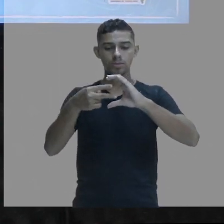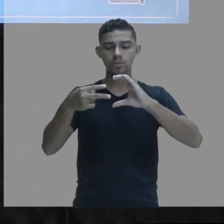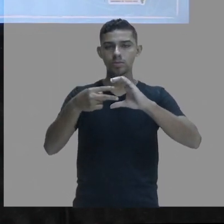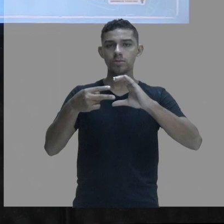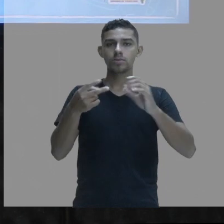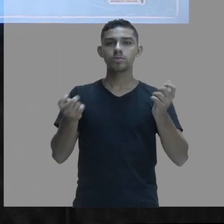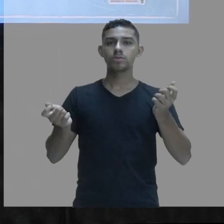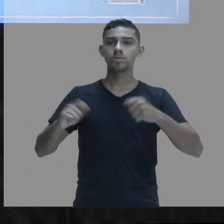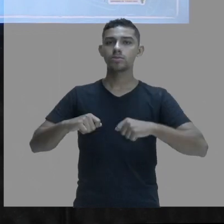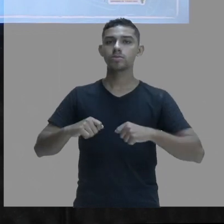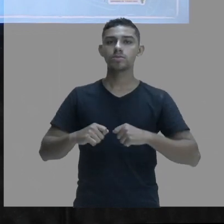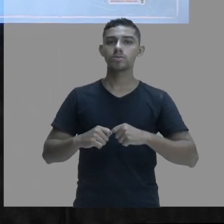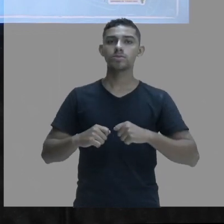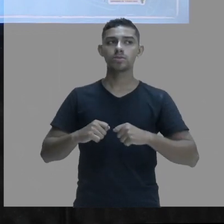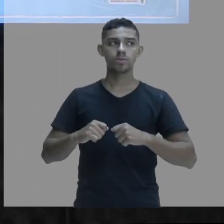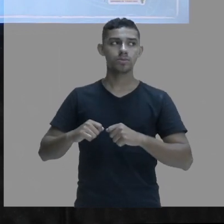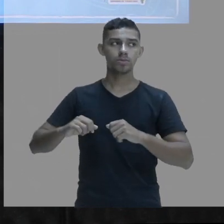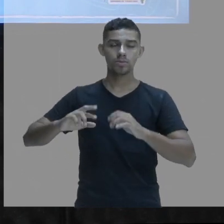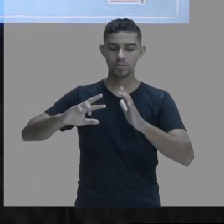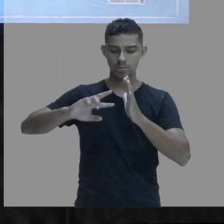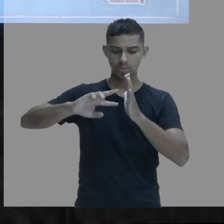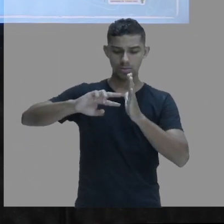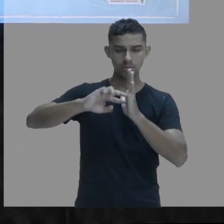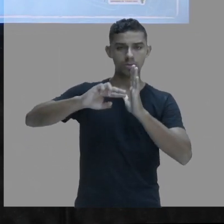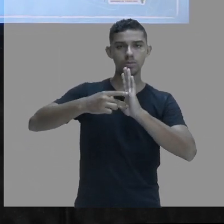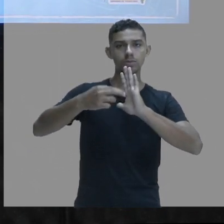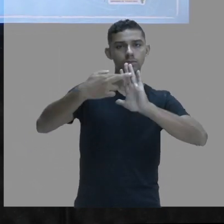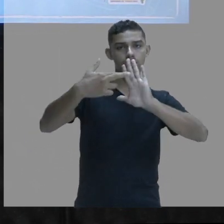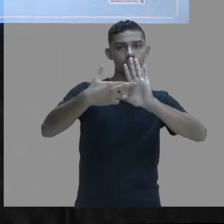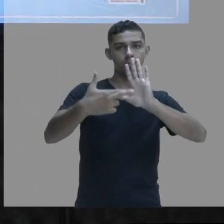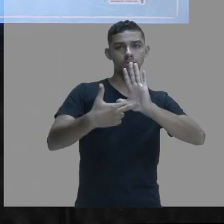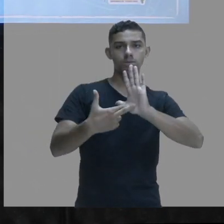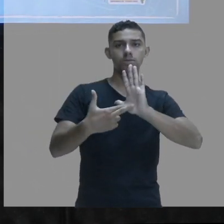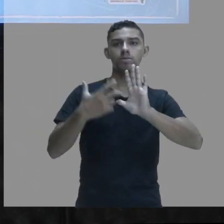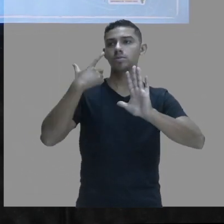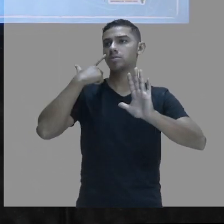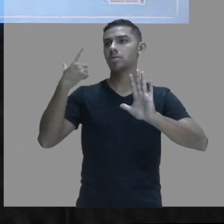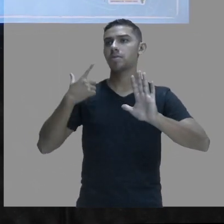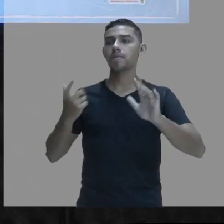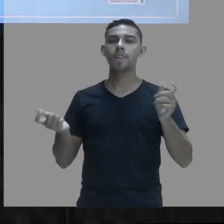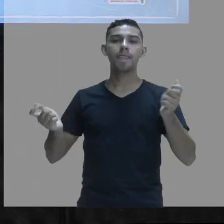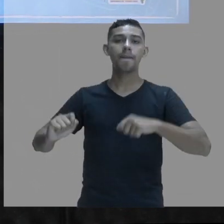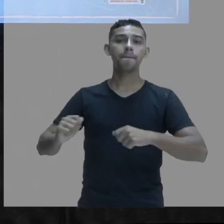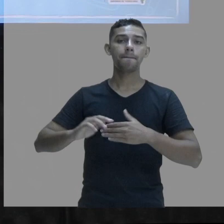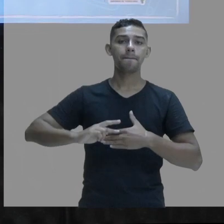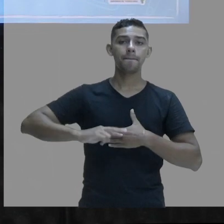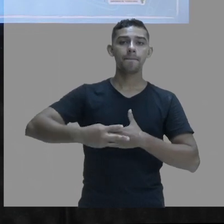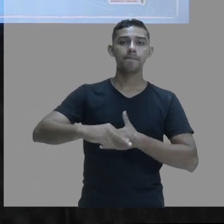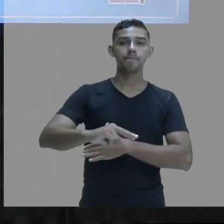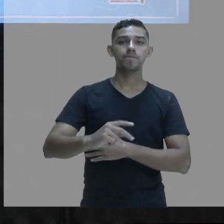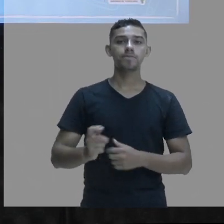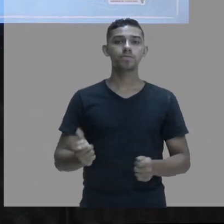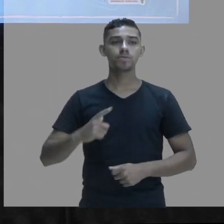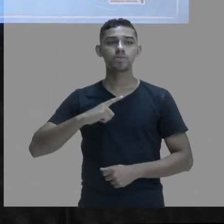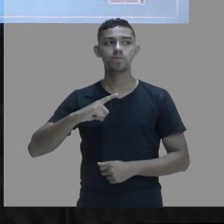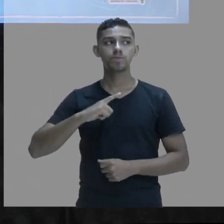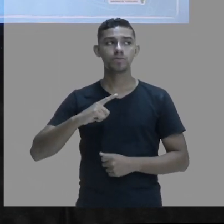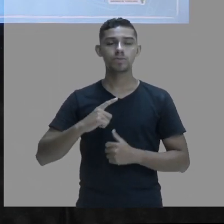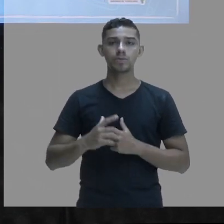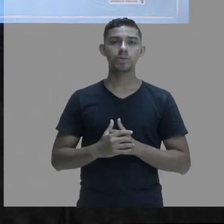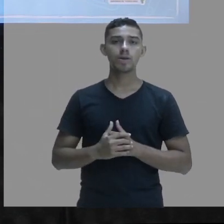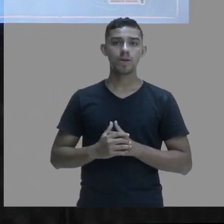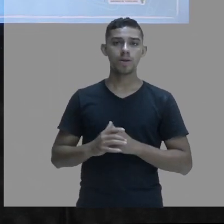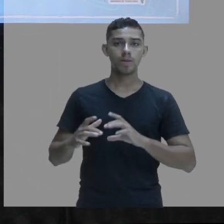vai reger as regras de nomenclatura. Maior sequência de átomos de carbonos que contenha a